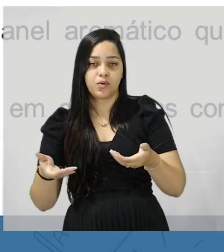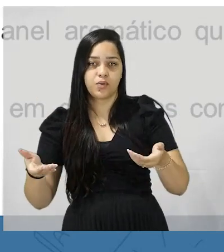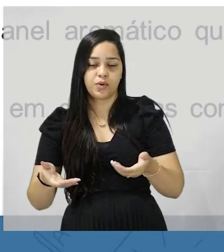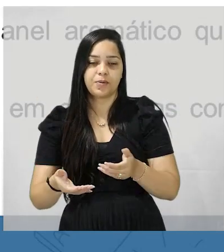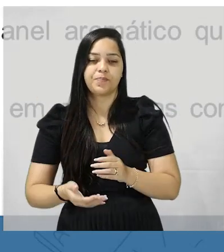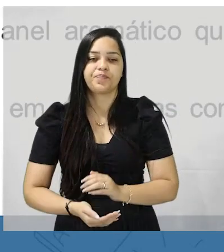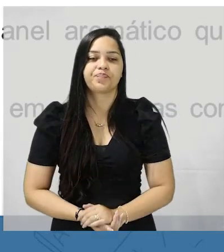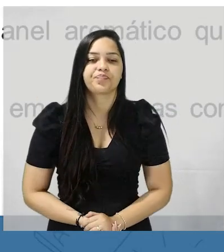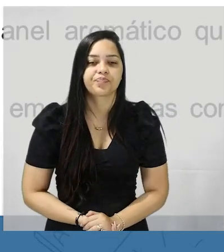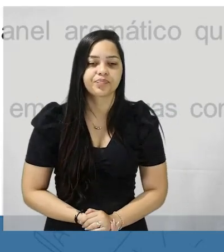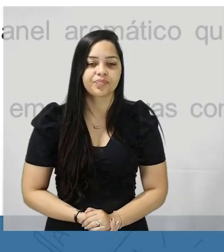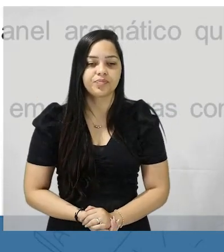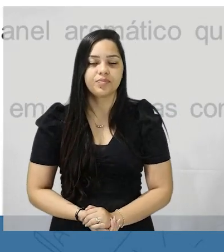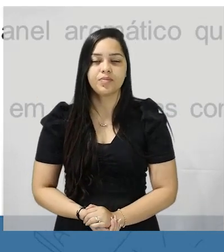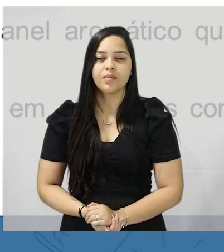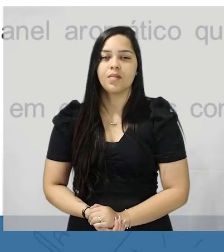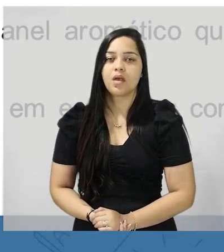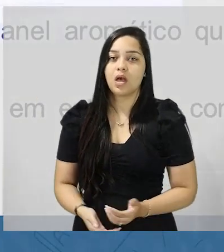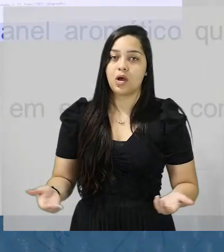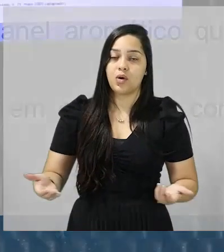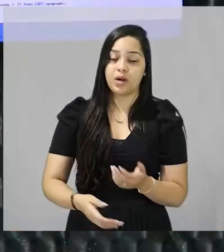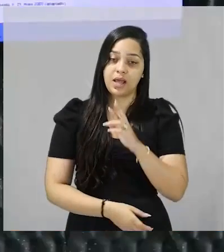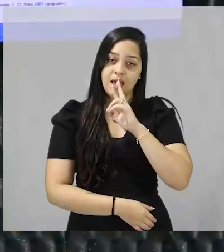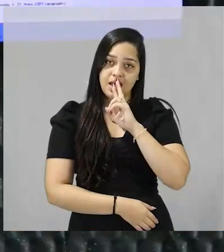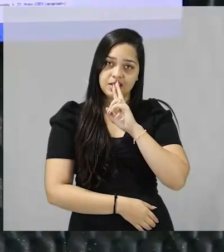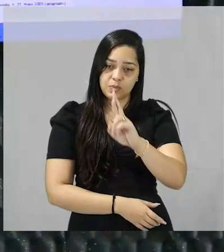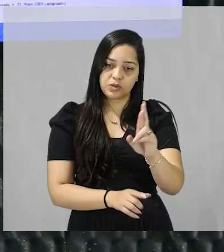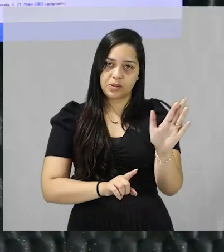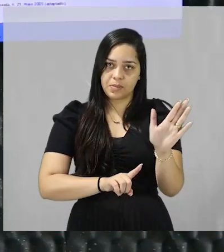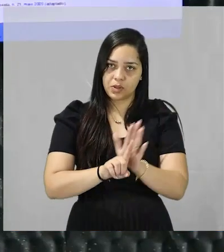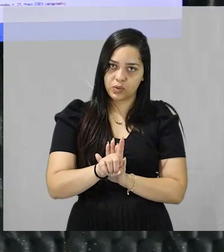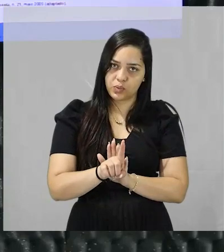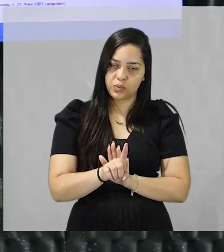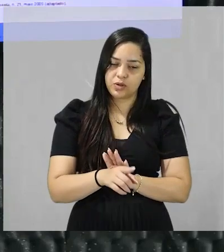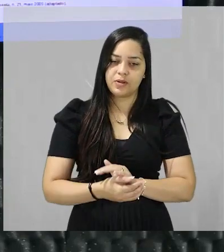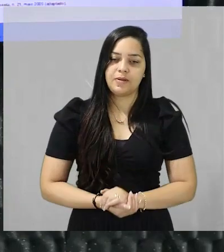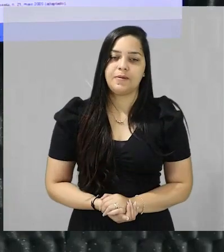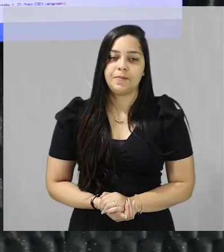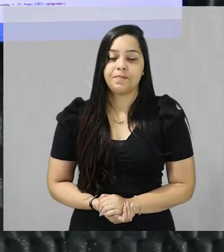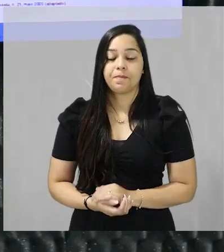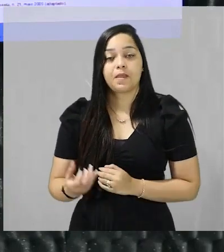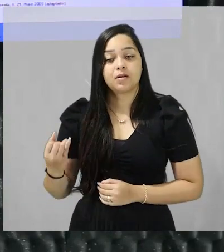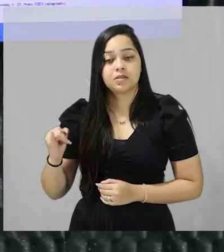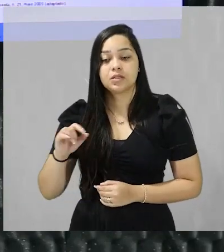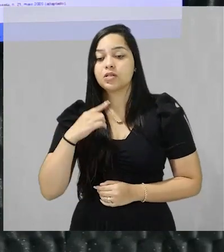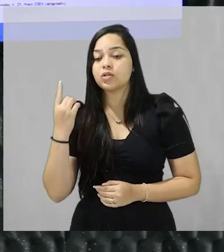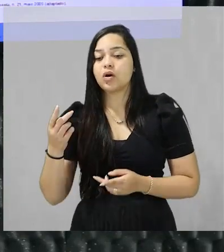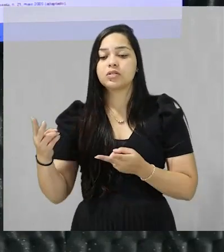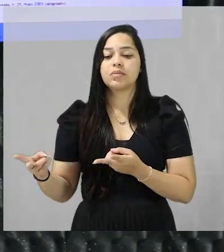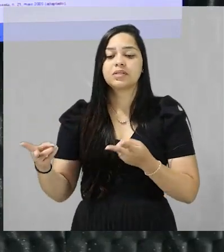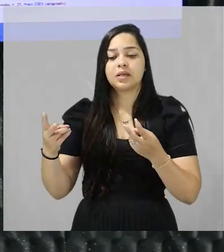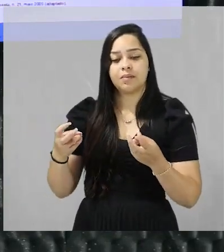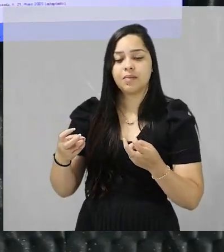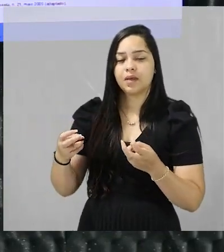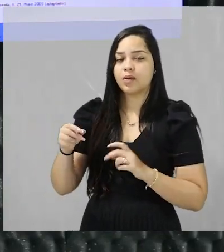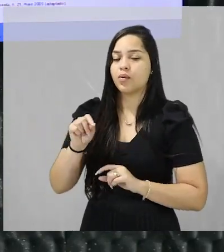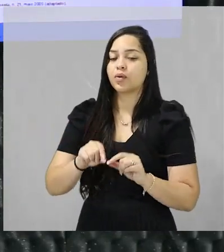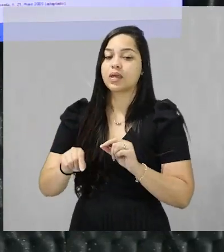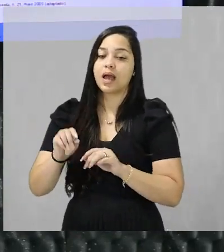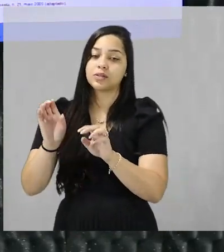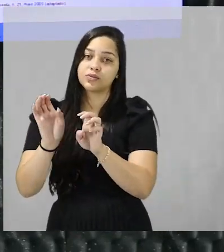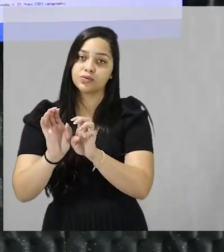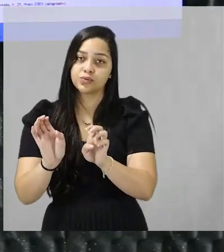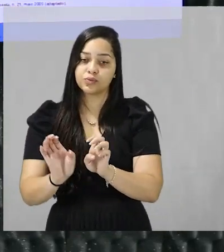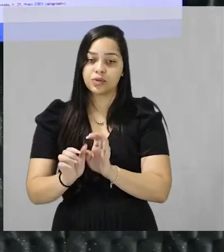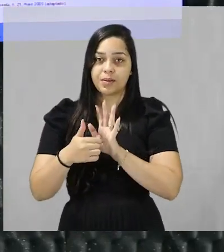Bom, vamos à resolução da questão. Então, se a gente observar, a estrutura apresenta